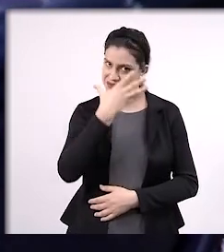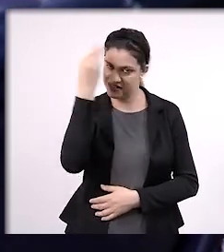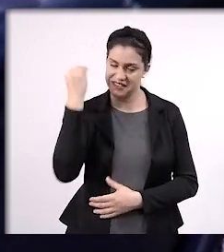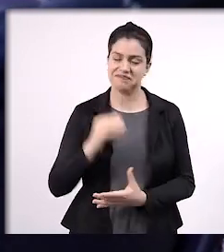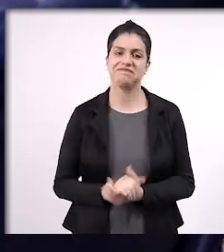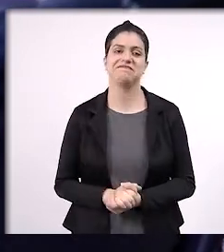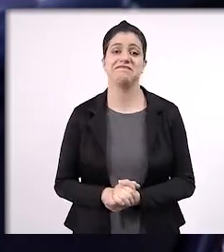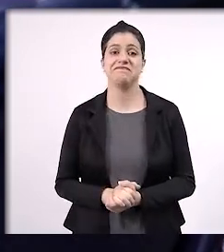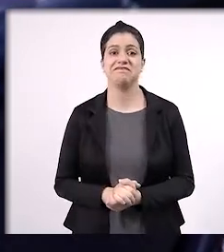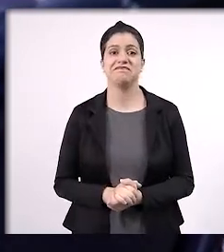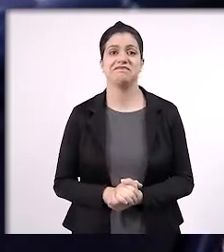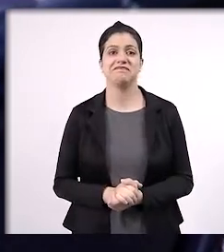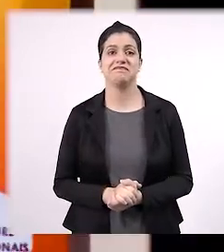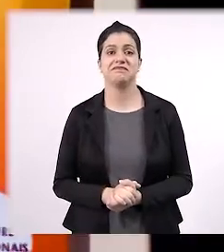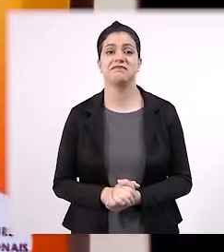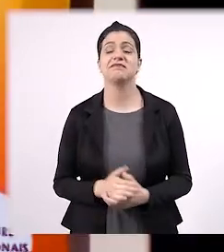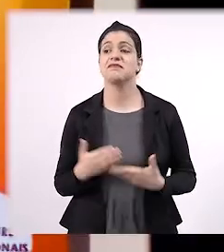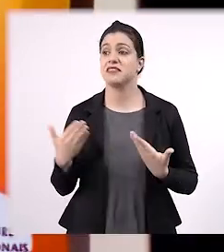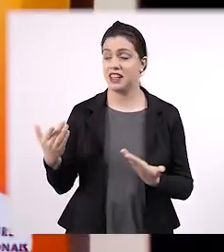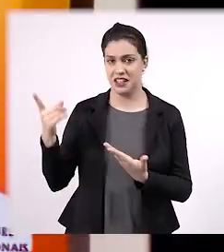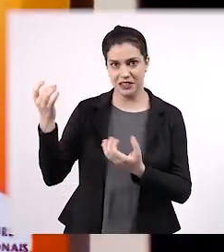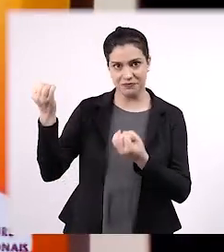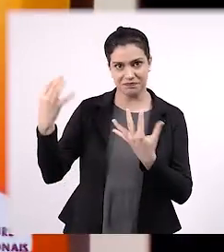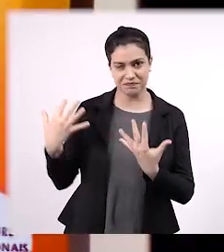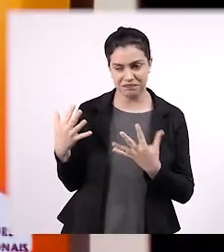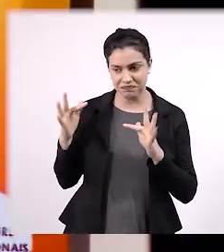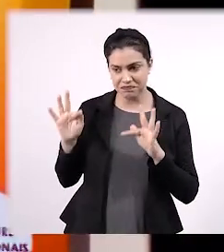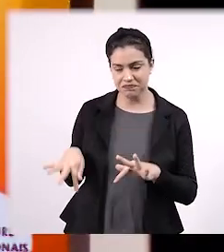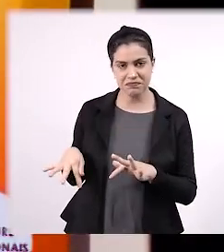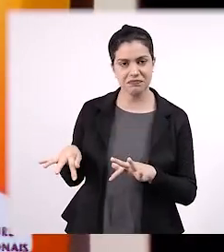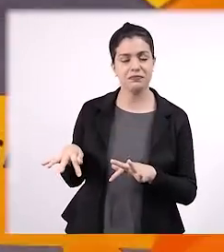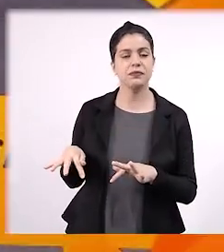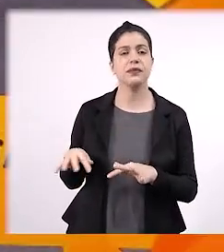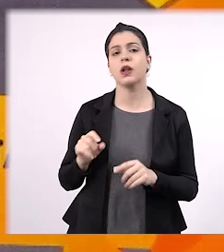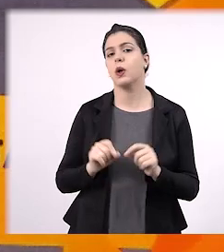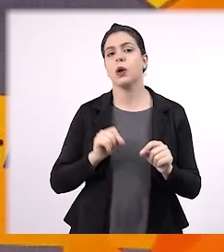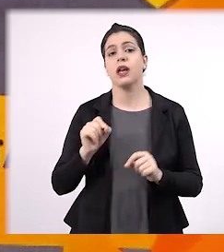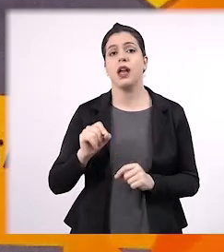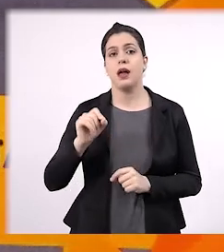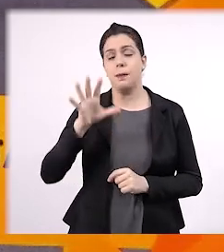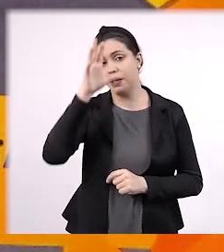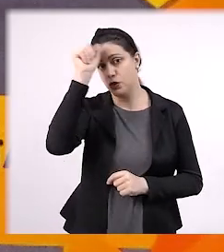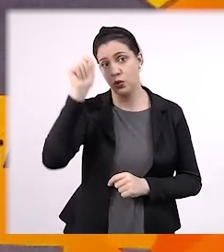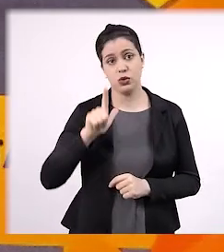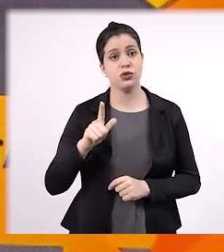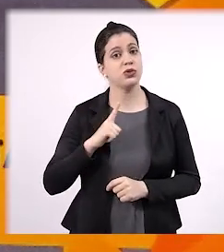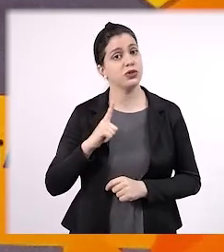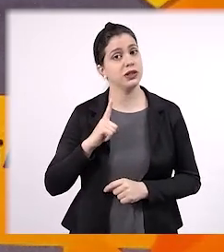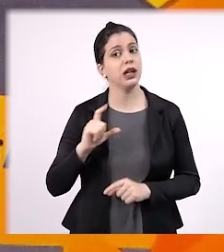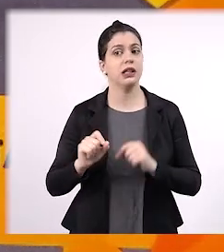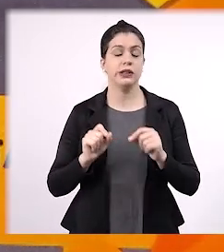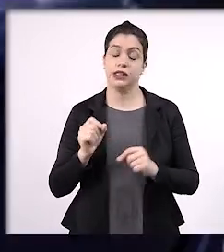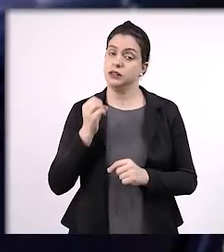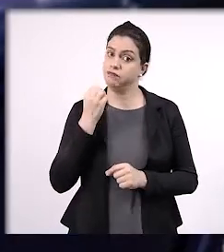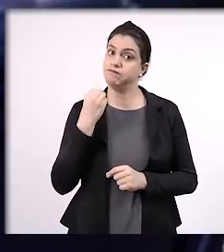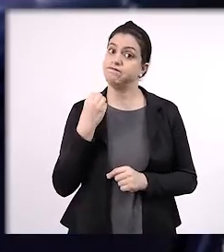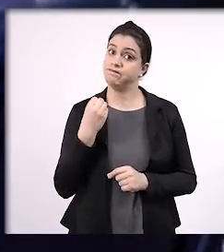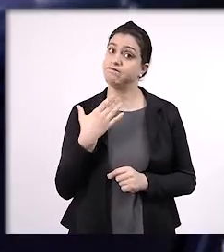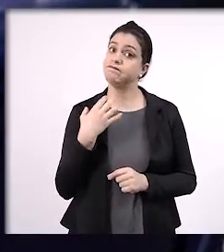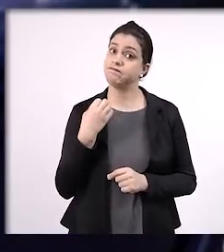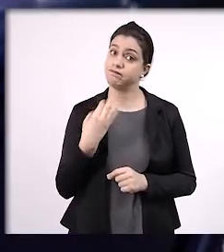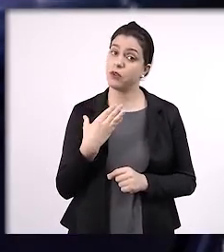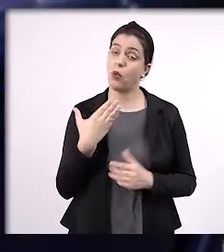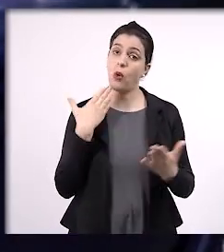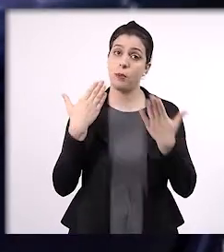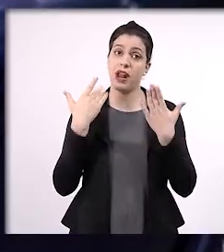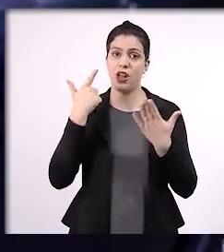aqui. Lembrando que, em casos de violência contra o idoso, o número para denúncias é Disque 100, não se esqueça.